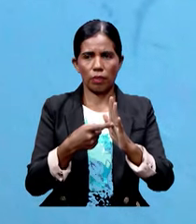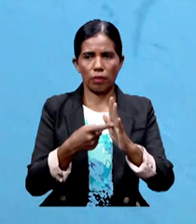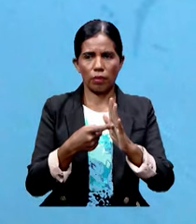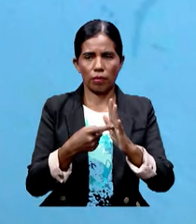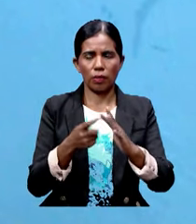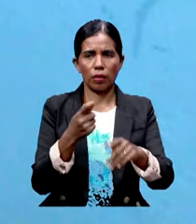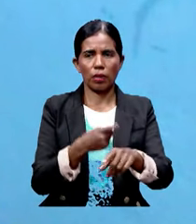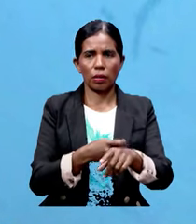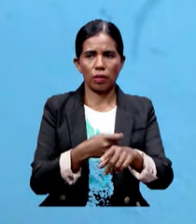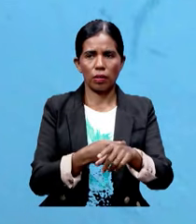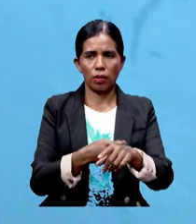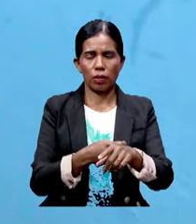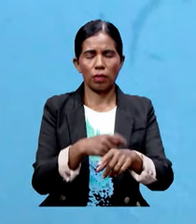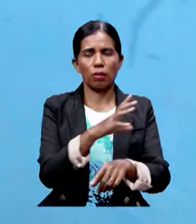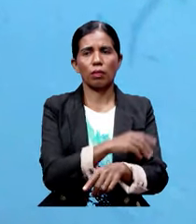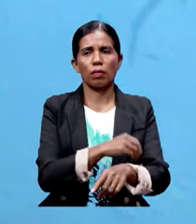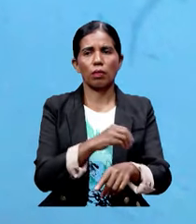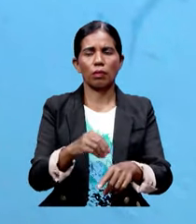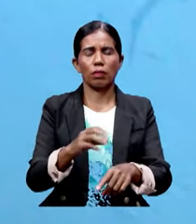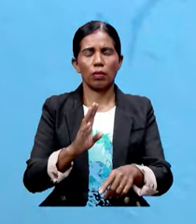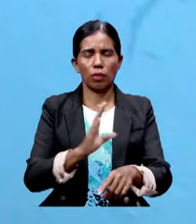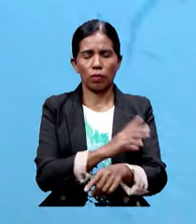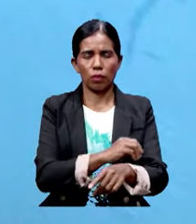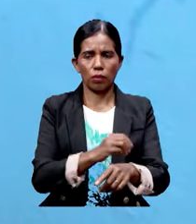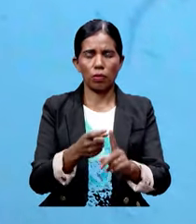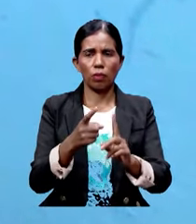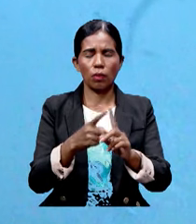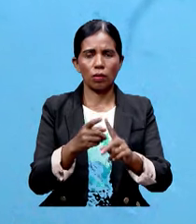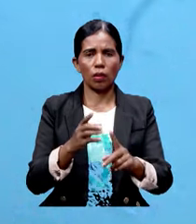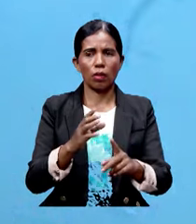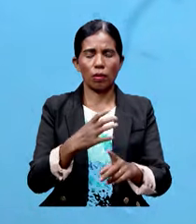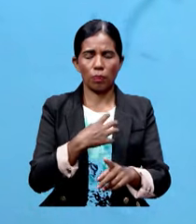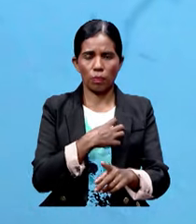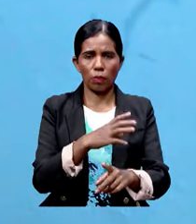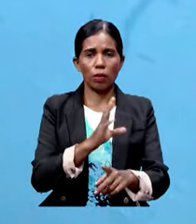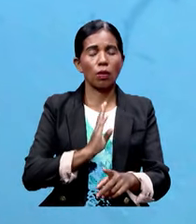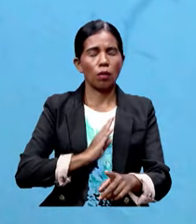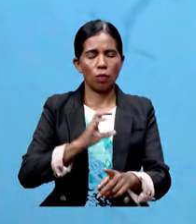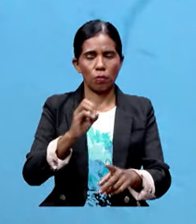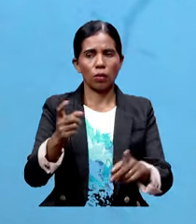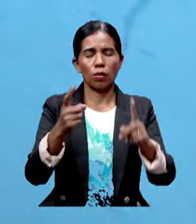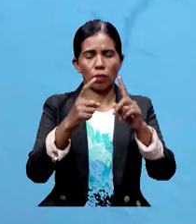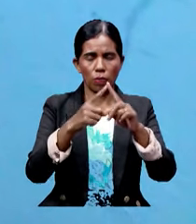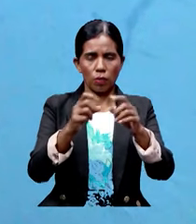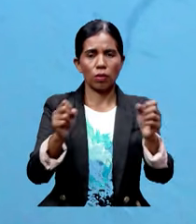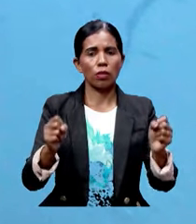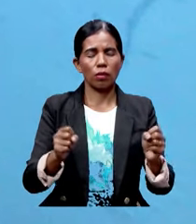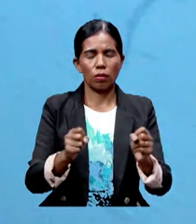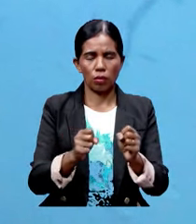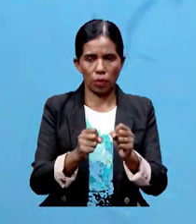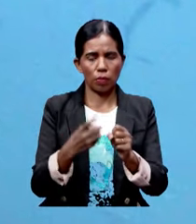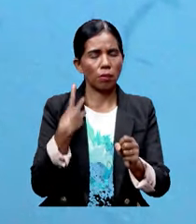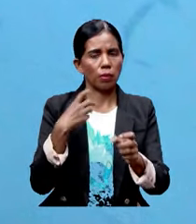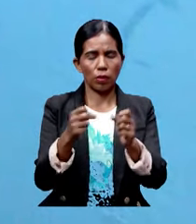si tempo Bebonuk si tamo parte suku Komoro. Tong tofan mais bebono sai ke suku mus ini konsesan silaram